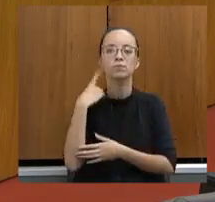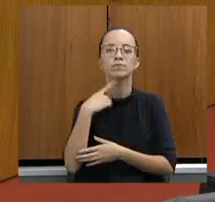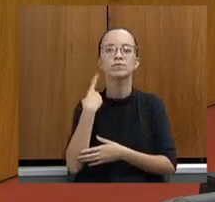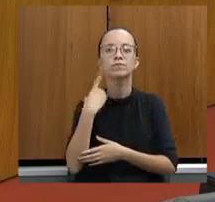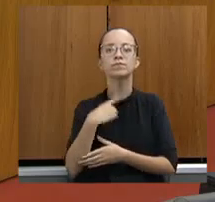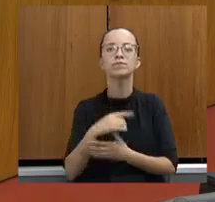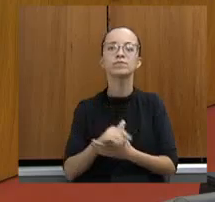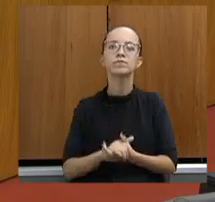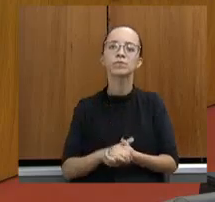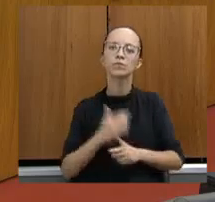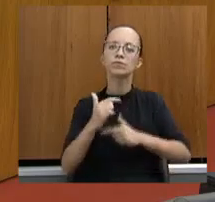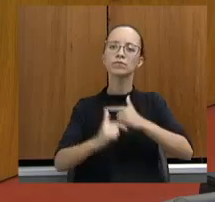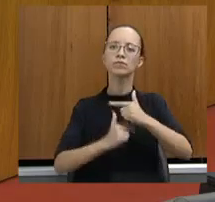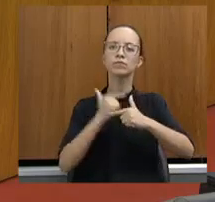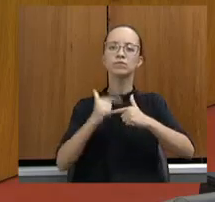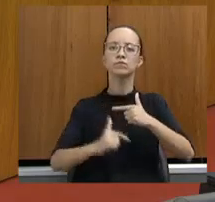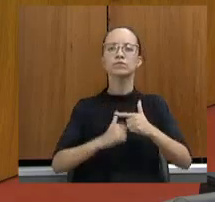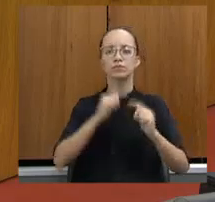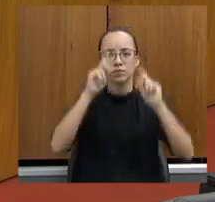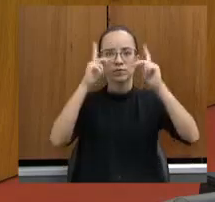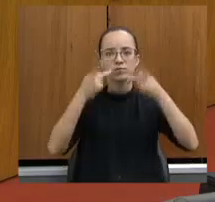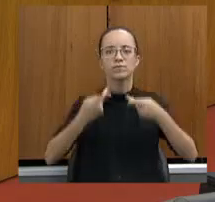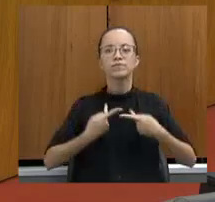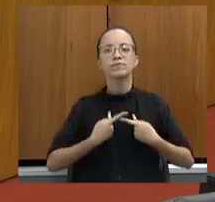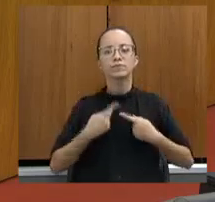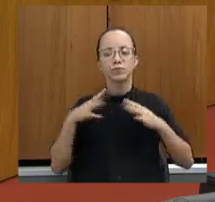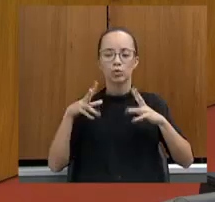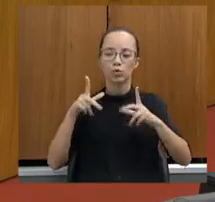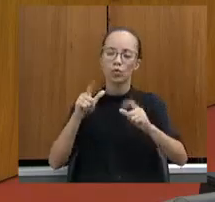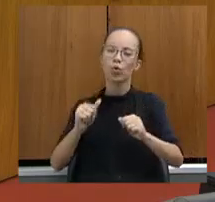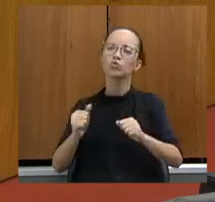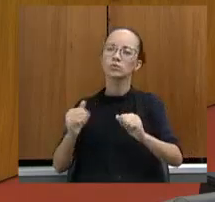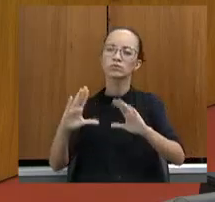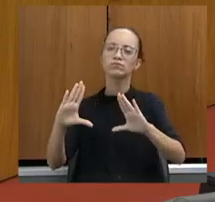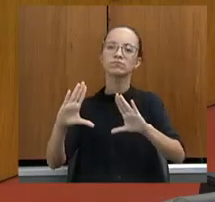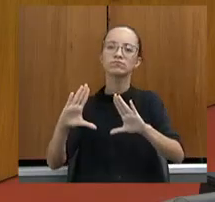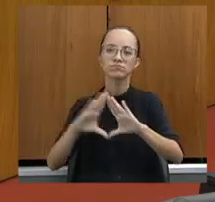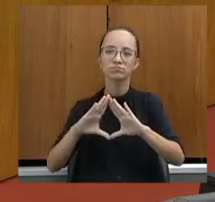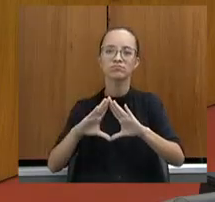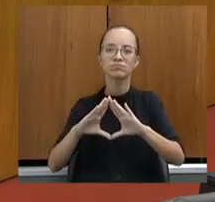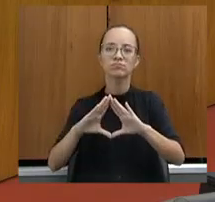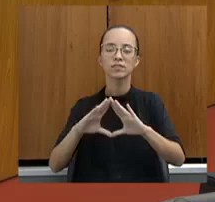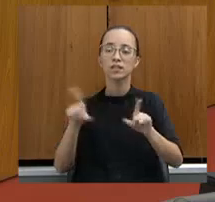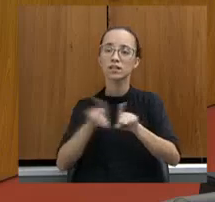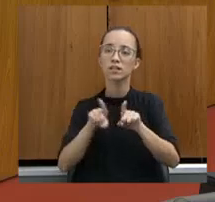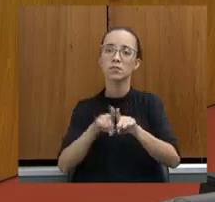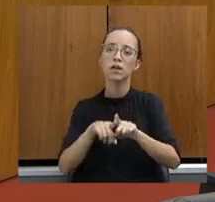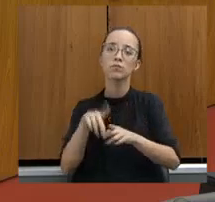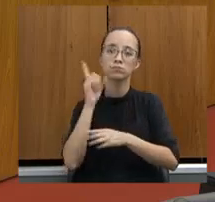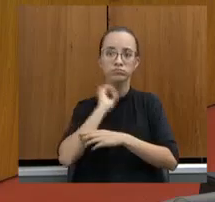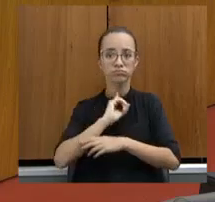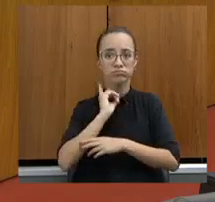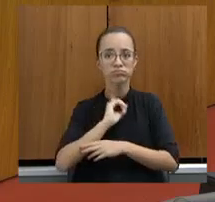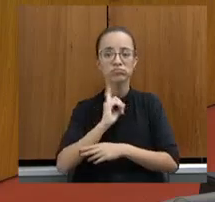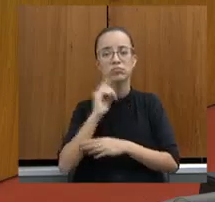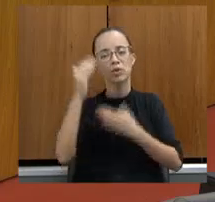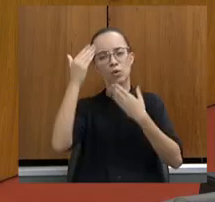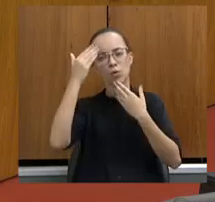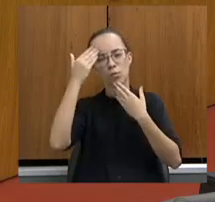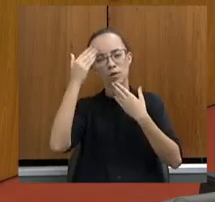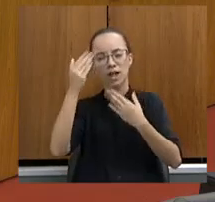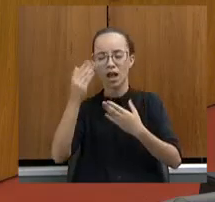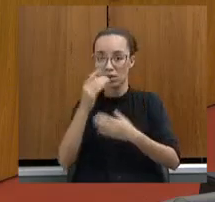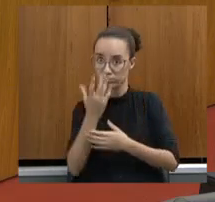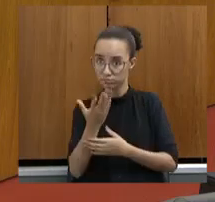fez um trabalho reconhecido por toda a casa eu acho por todo o estado por brigar por